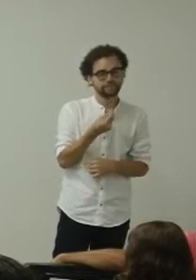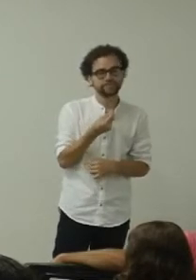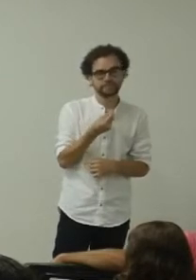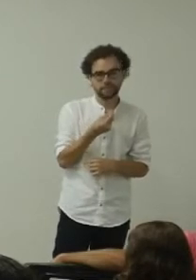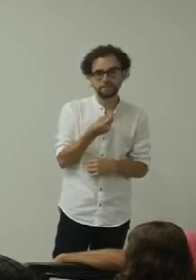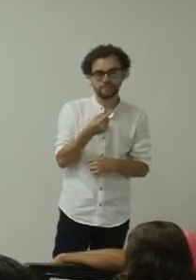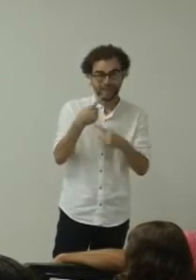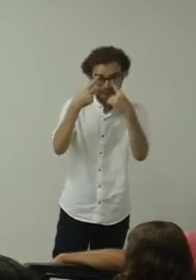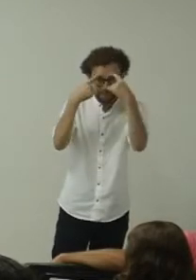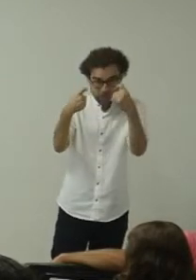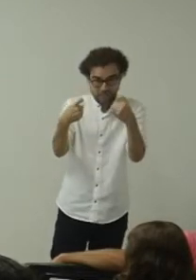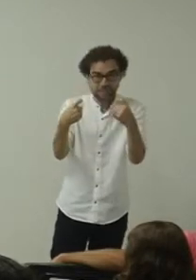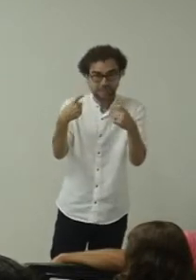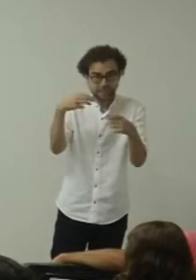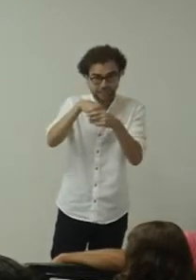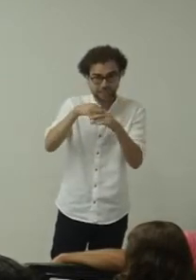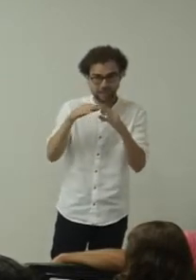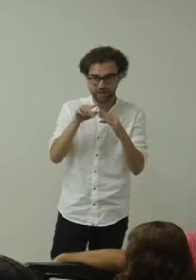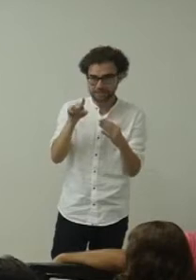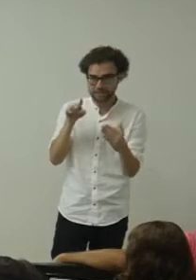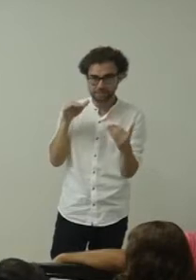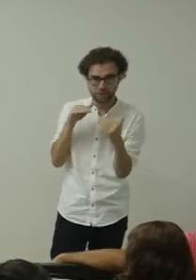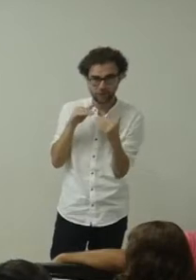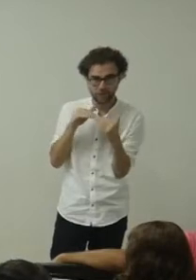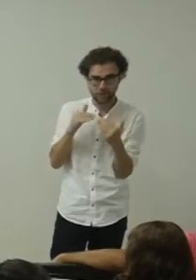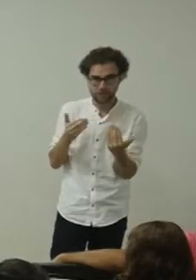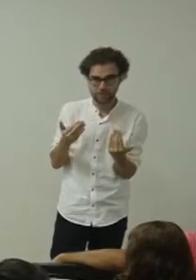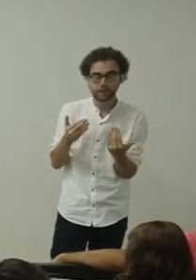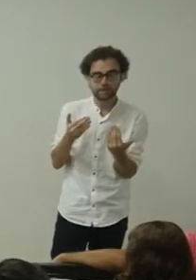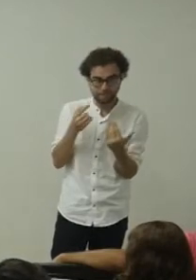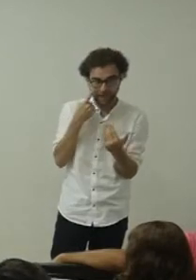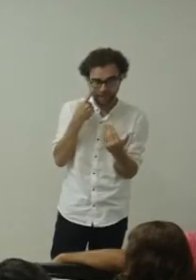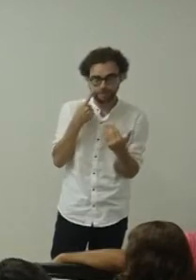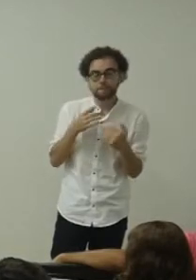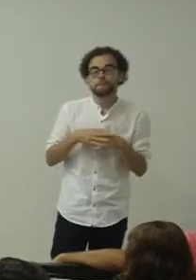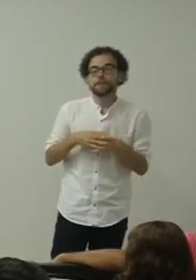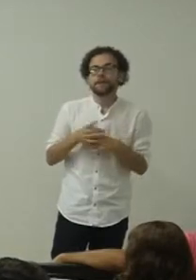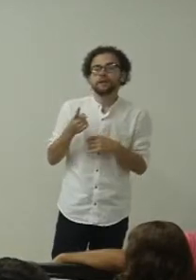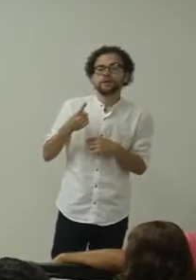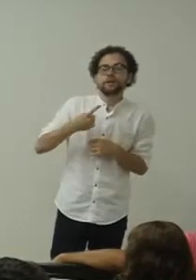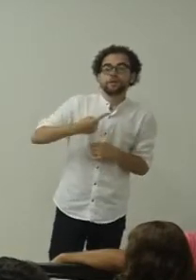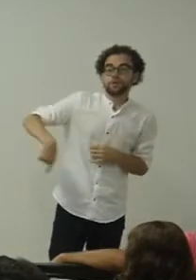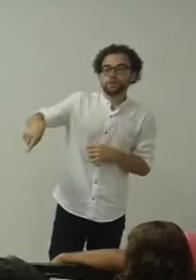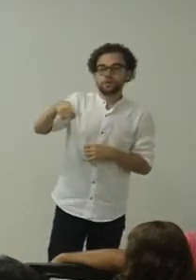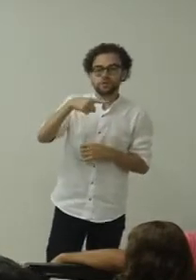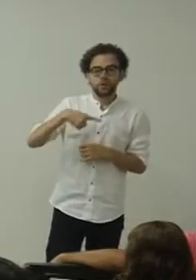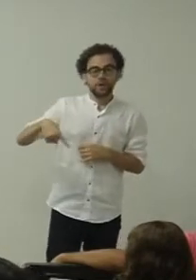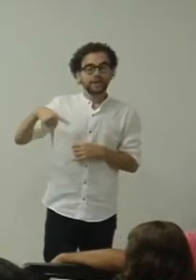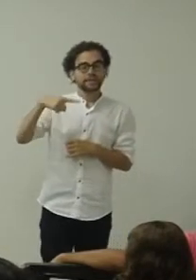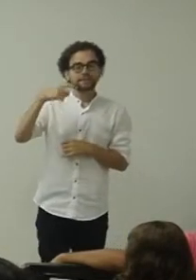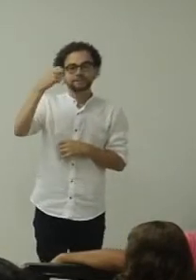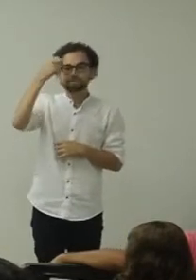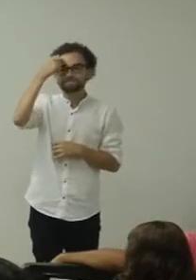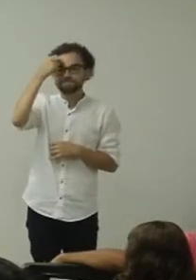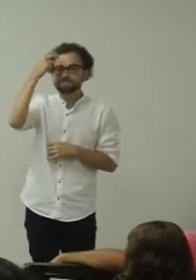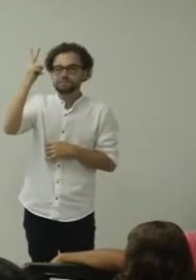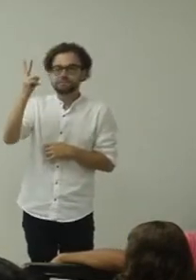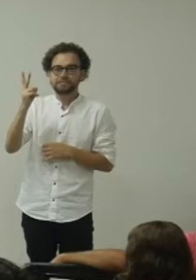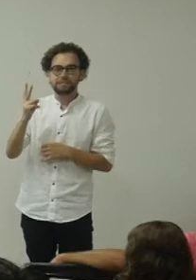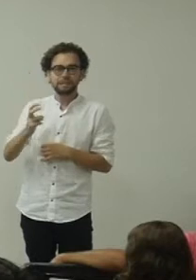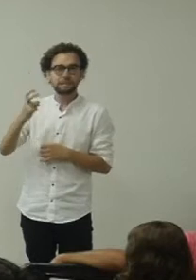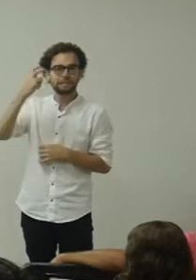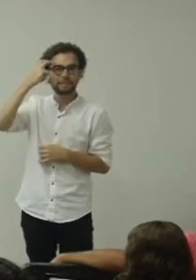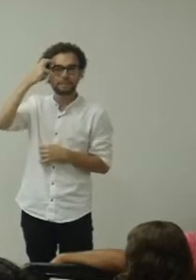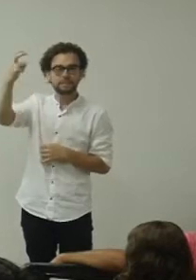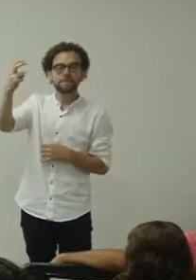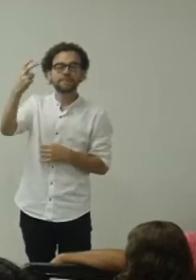com violência doméstica? Porque nós estamos ficando experts em naturalizar as